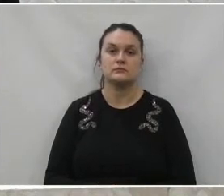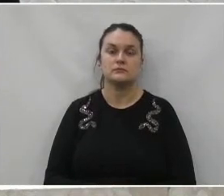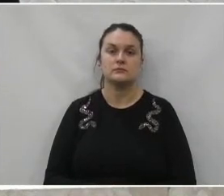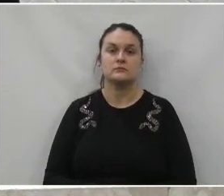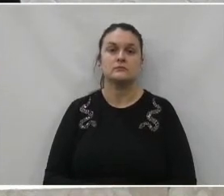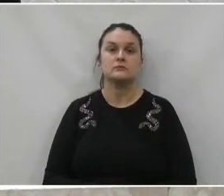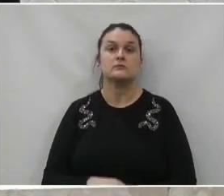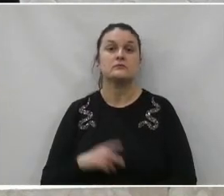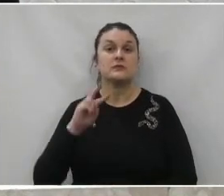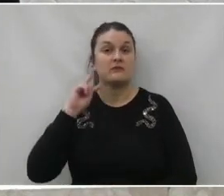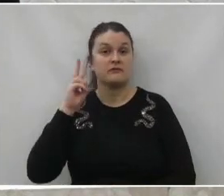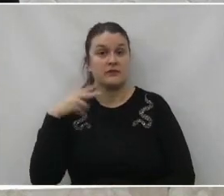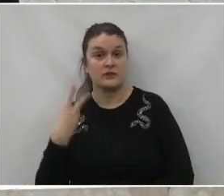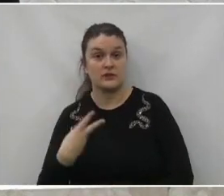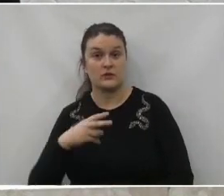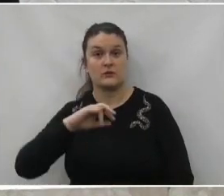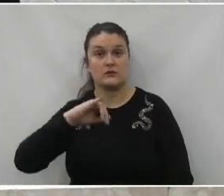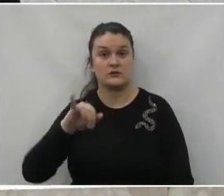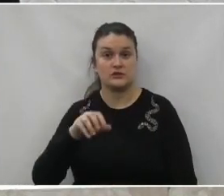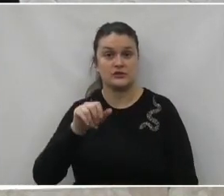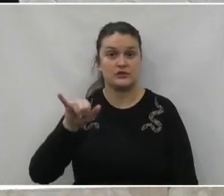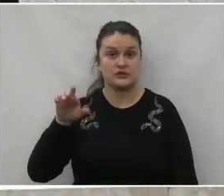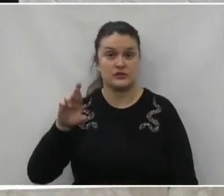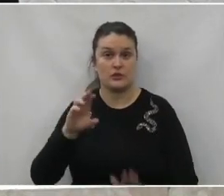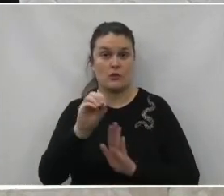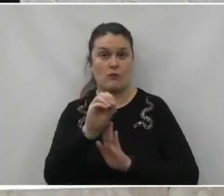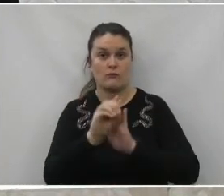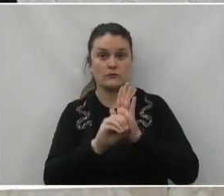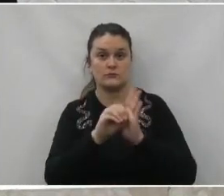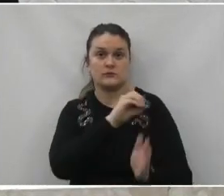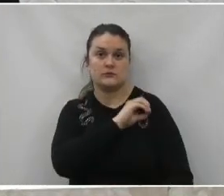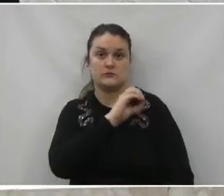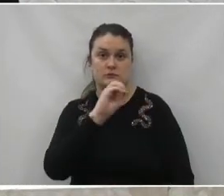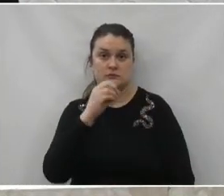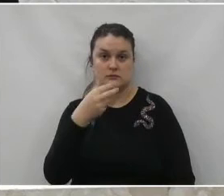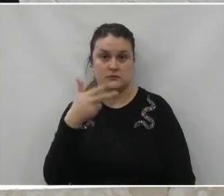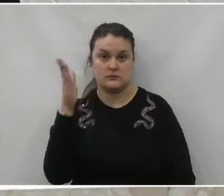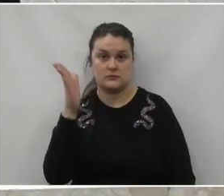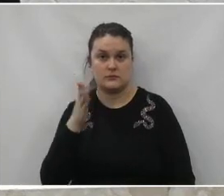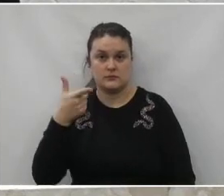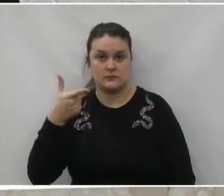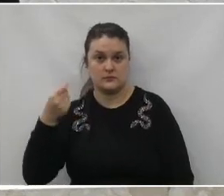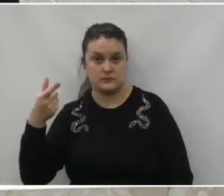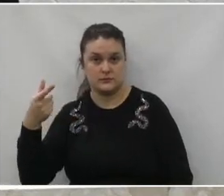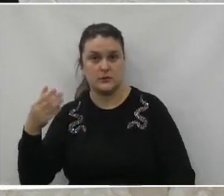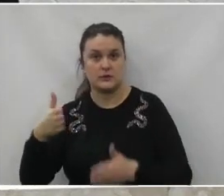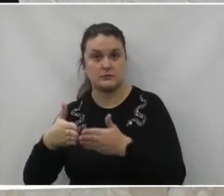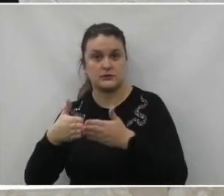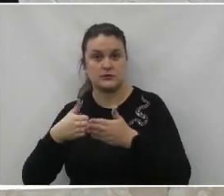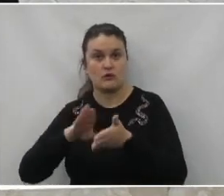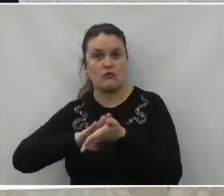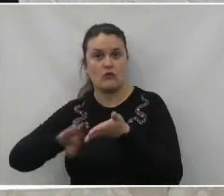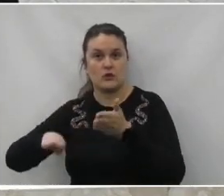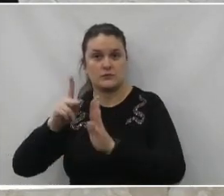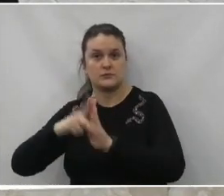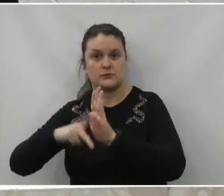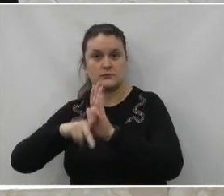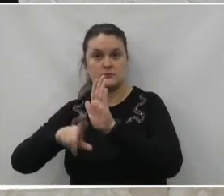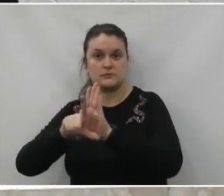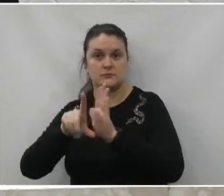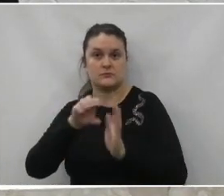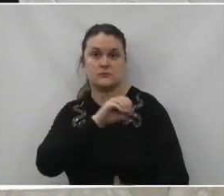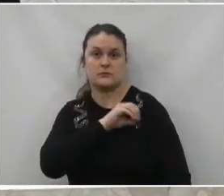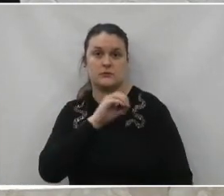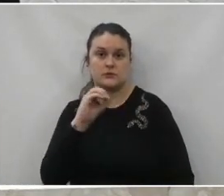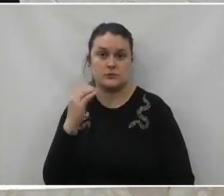Do vereador Jair Brunhago, ofício número 3/2020, solicita a retirada do projeto de lei ordinária de